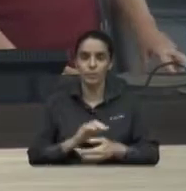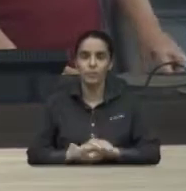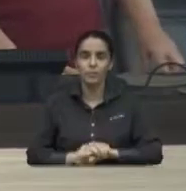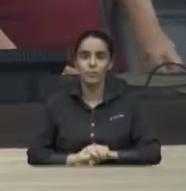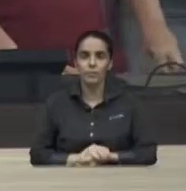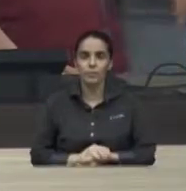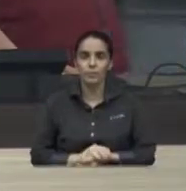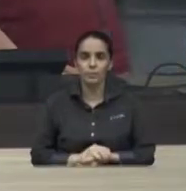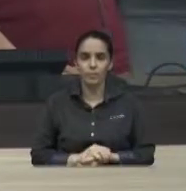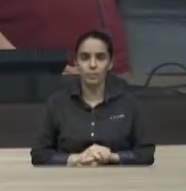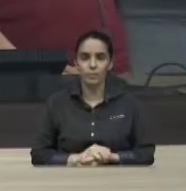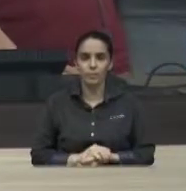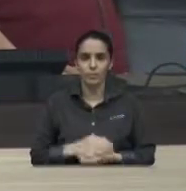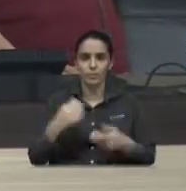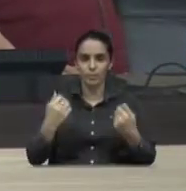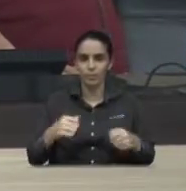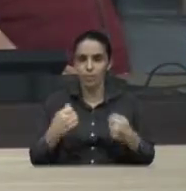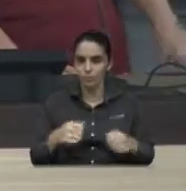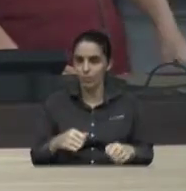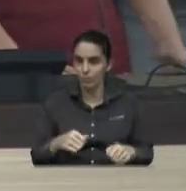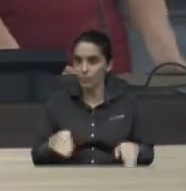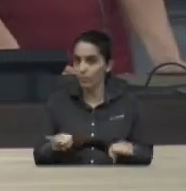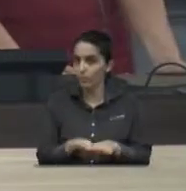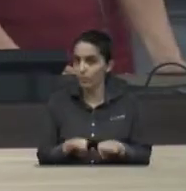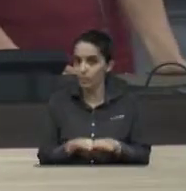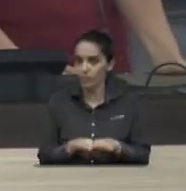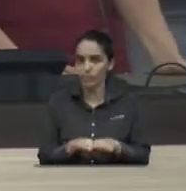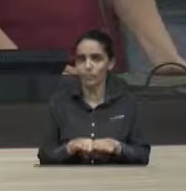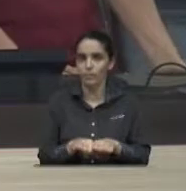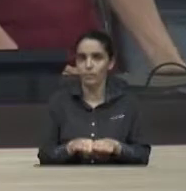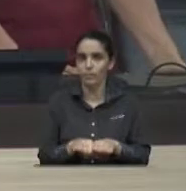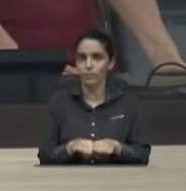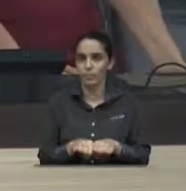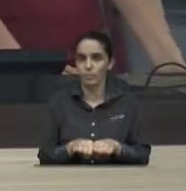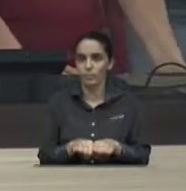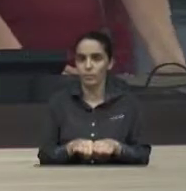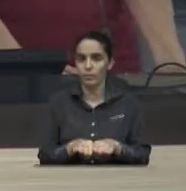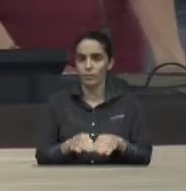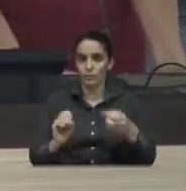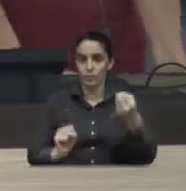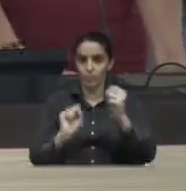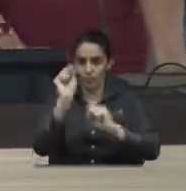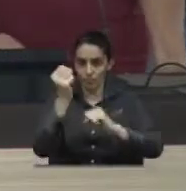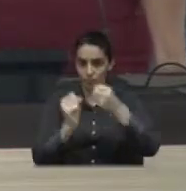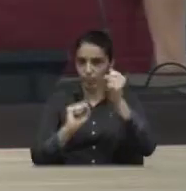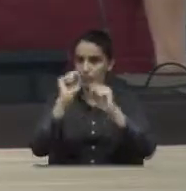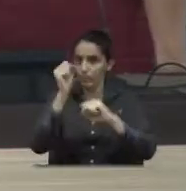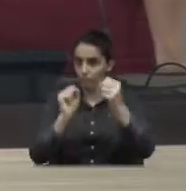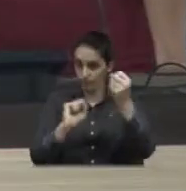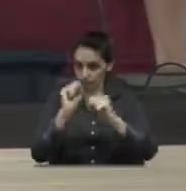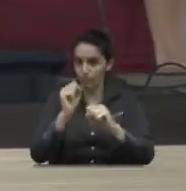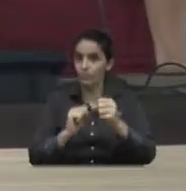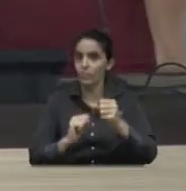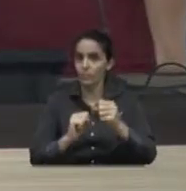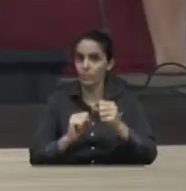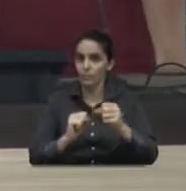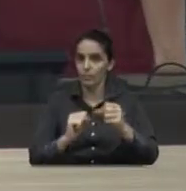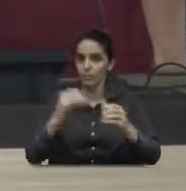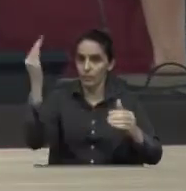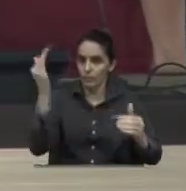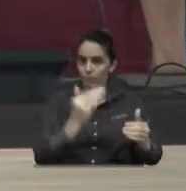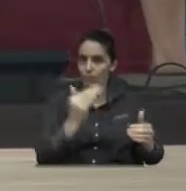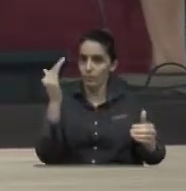que precisamos também ver o tipo de grandes indústrias que traremos para a nossa cidade, porque